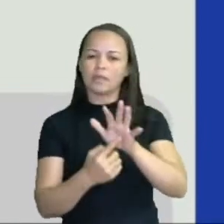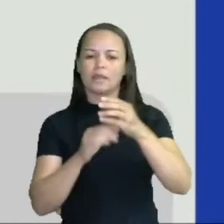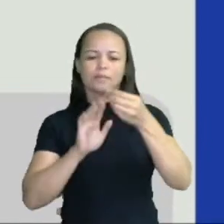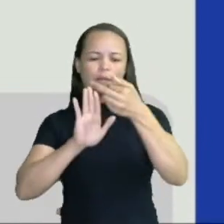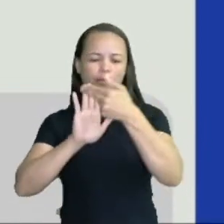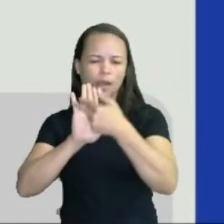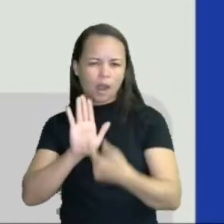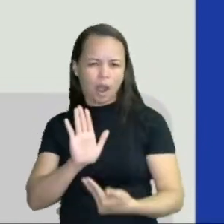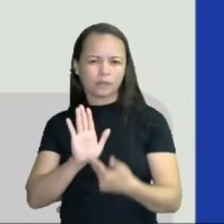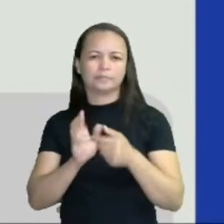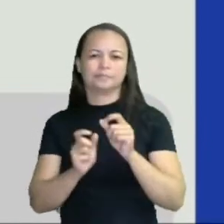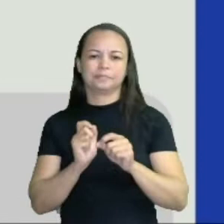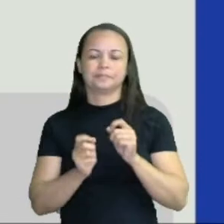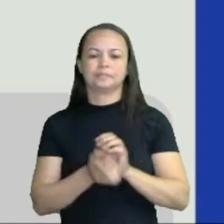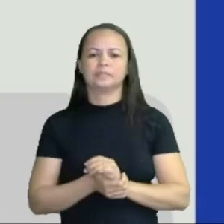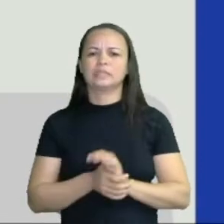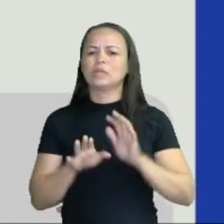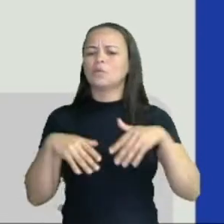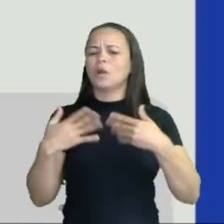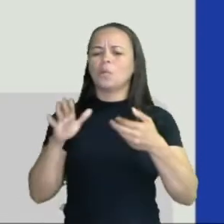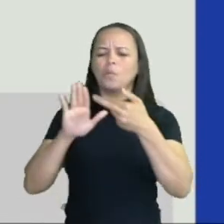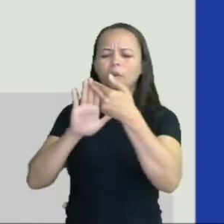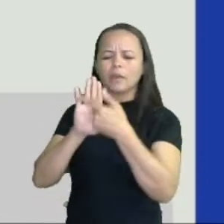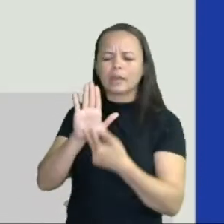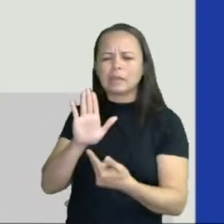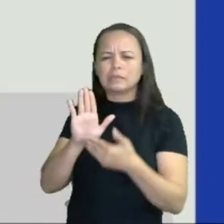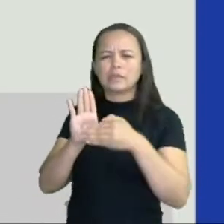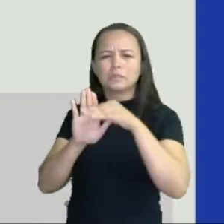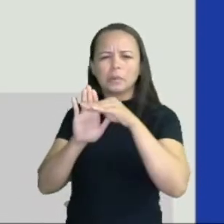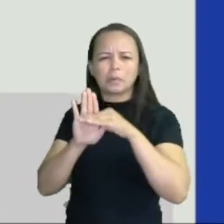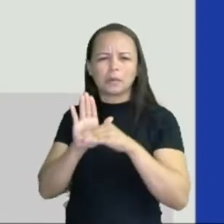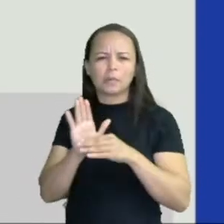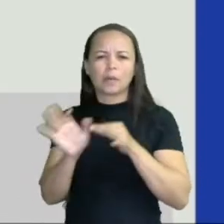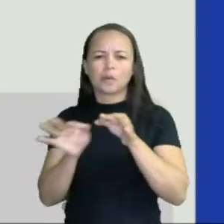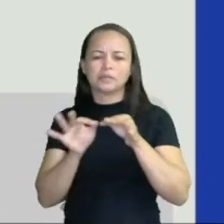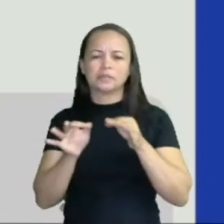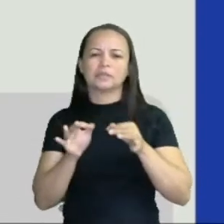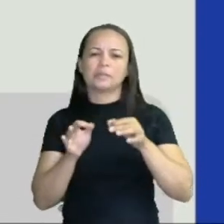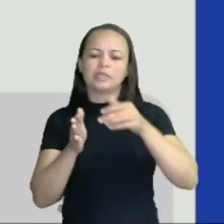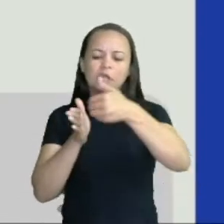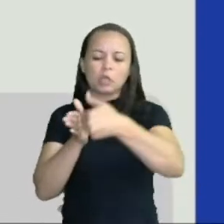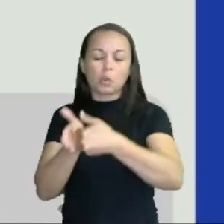da receita, qual é, né? Qual é esse ingrediente que ele é medido em colheres?